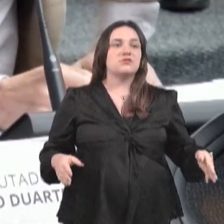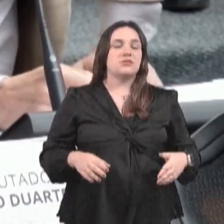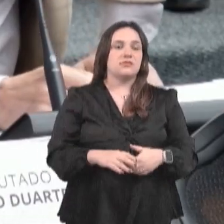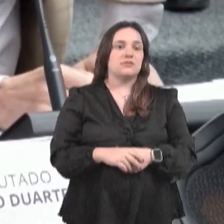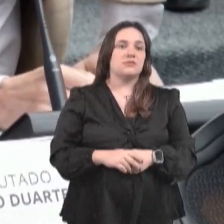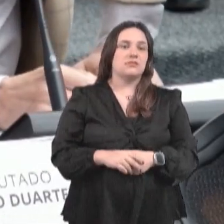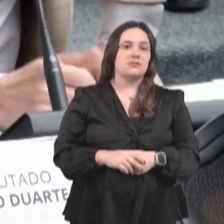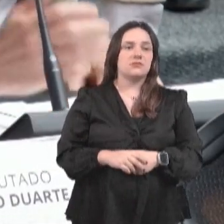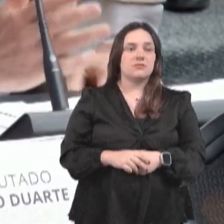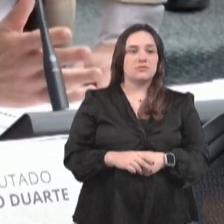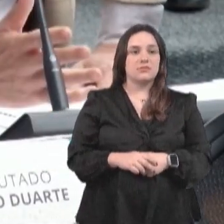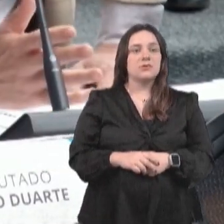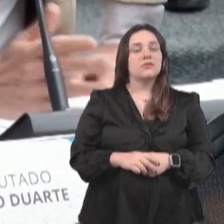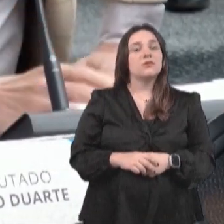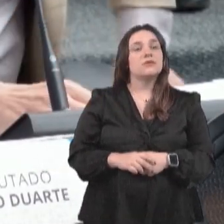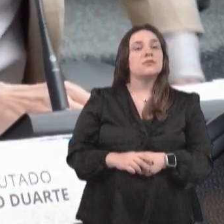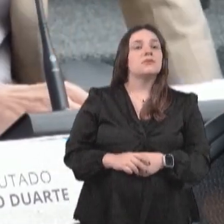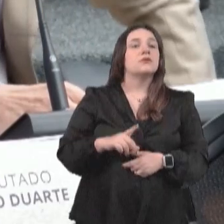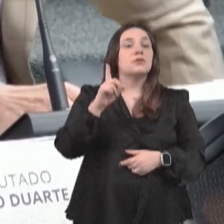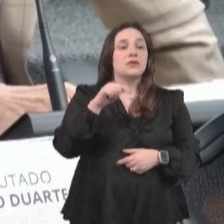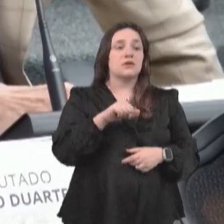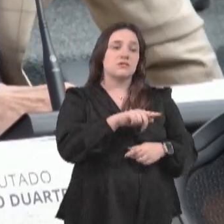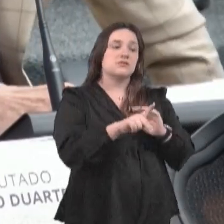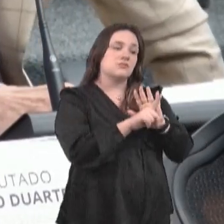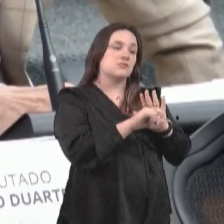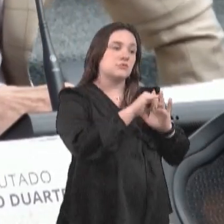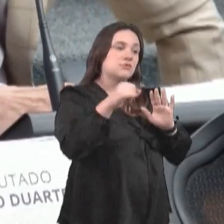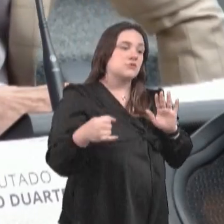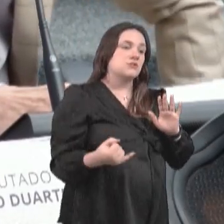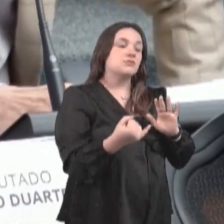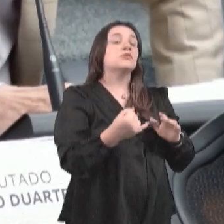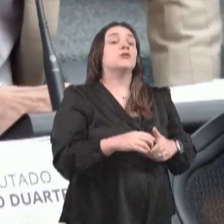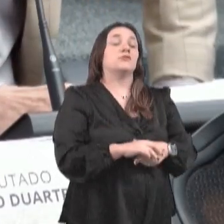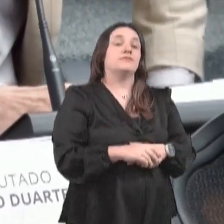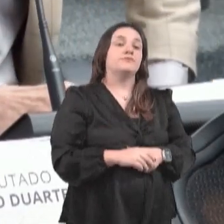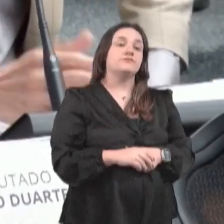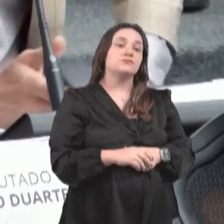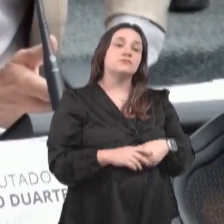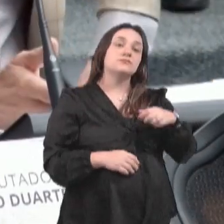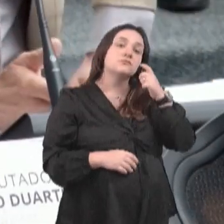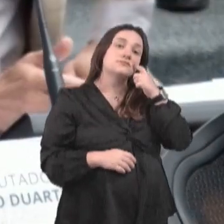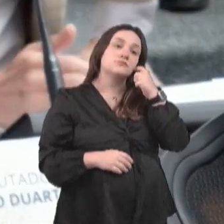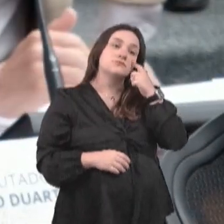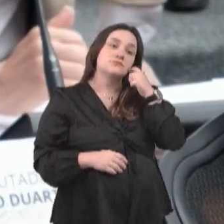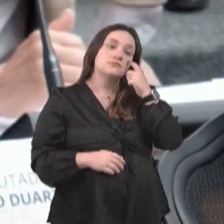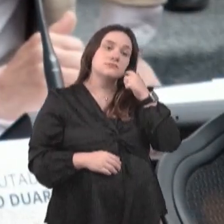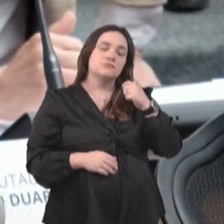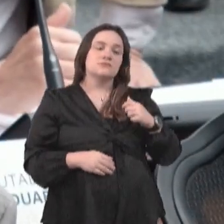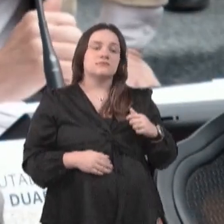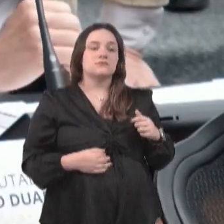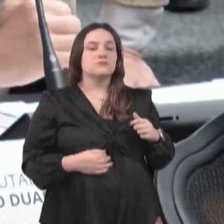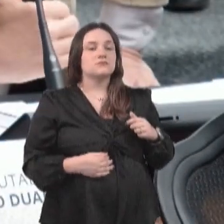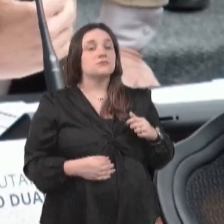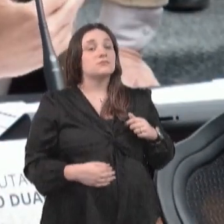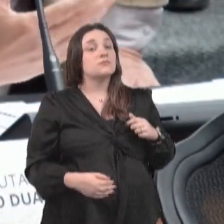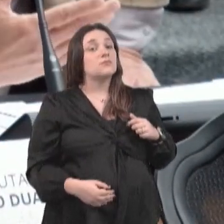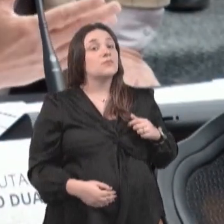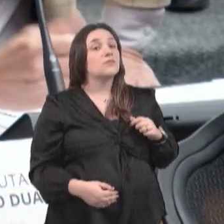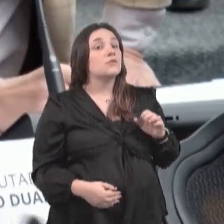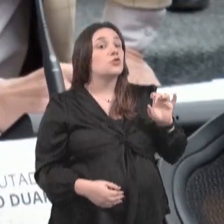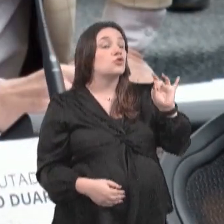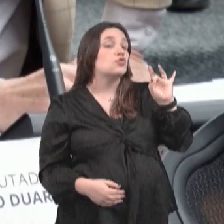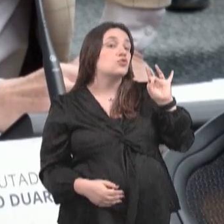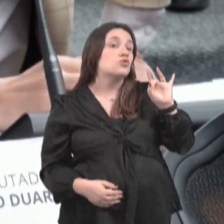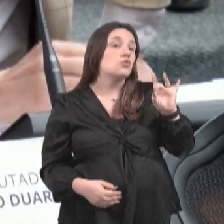cabe uma maca. E esse projeto, ele está muito claro que é só para